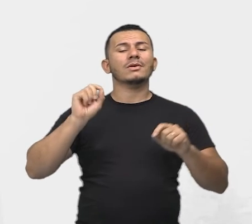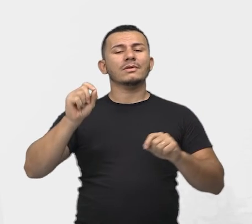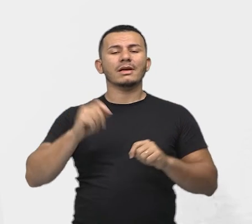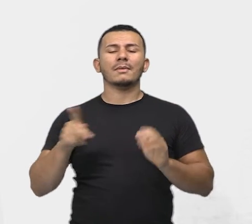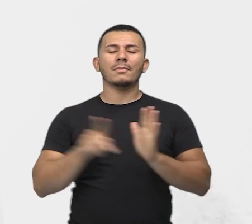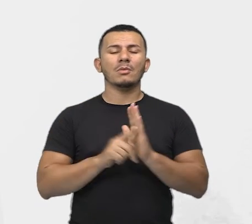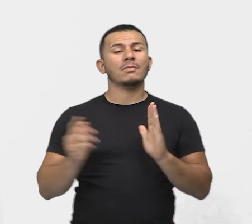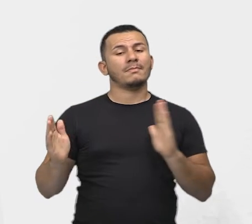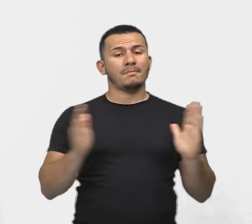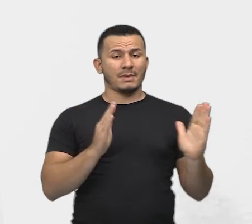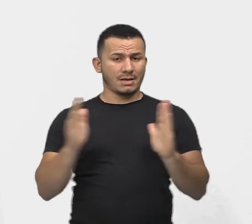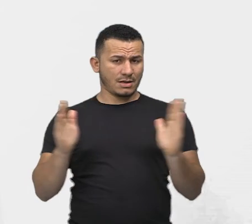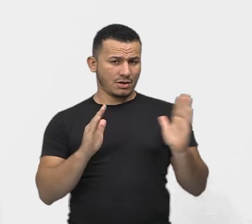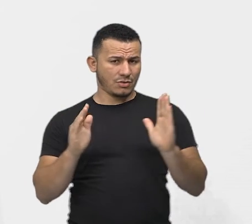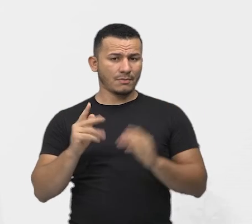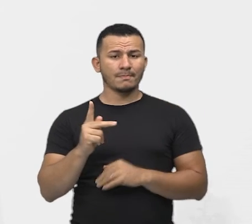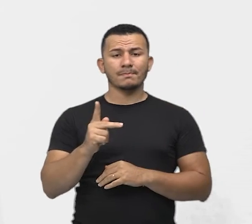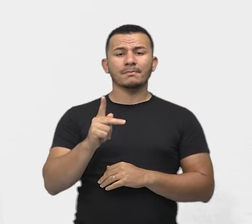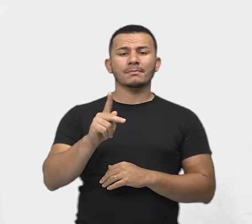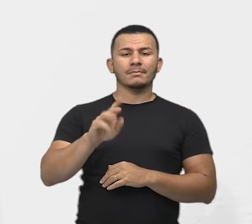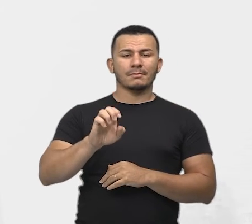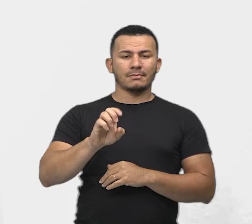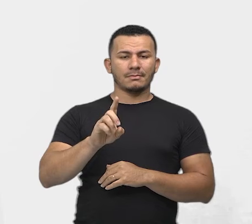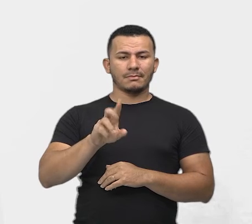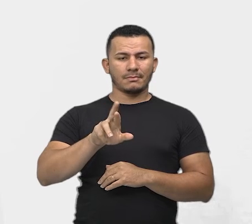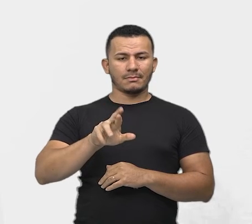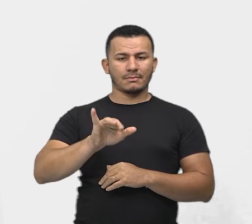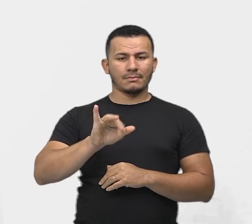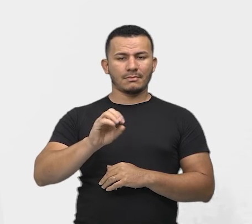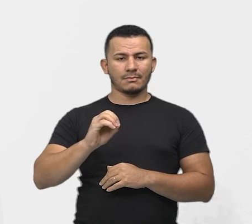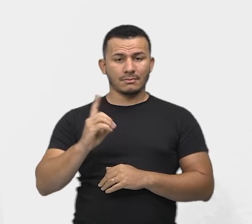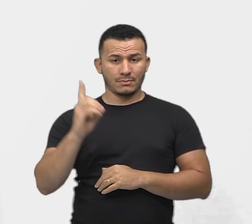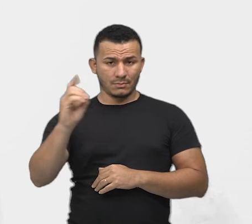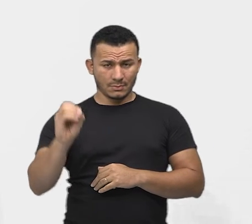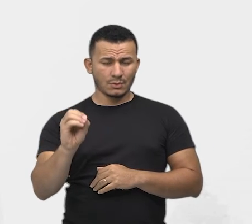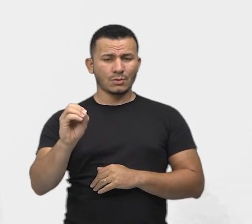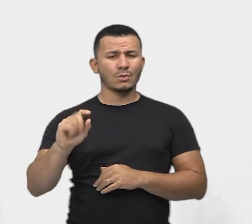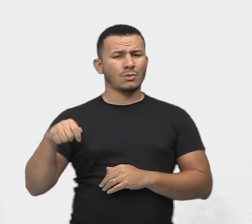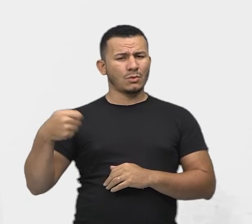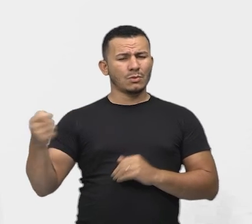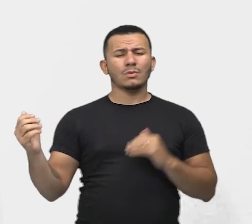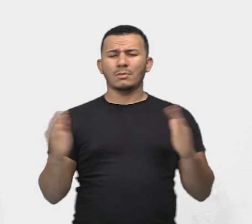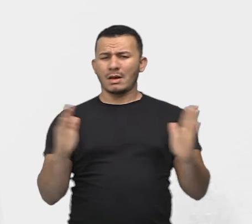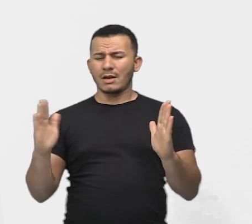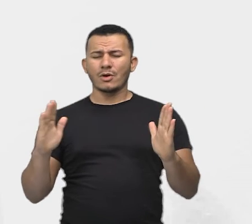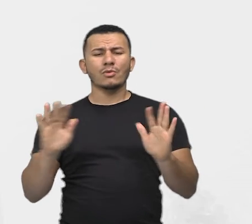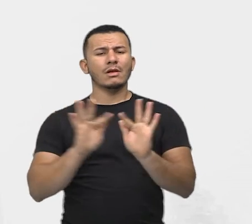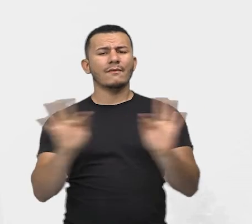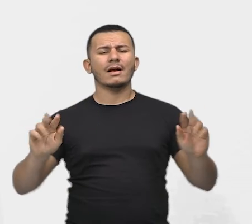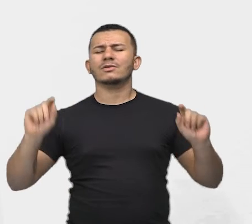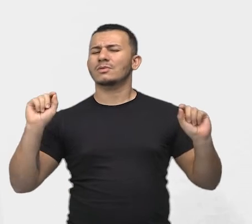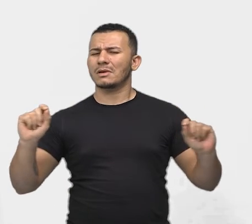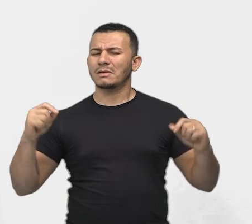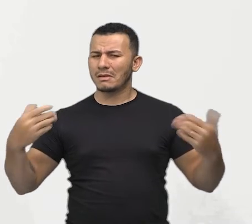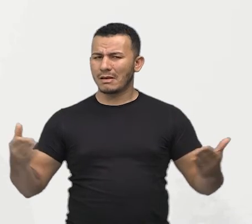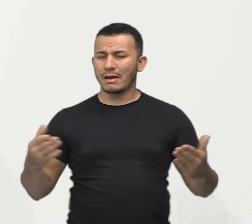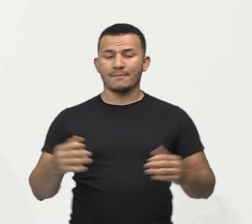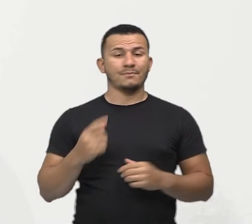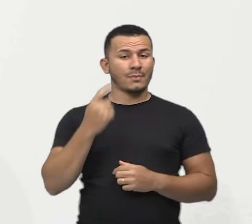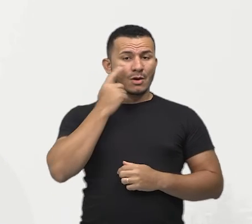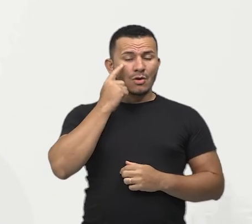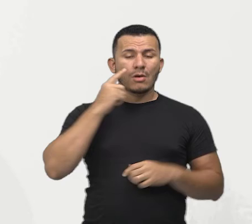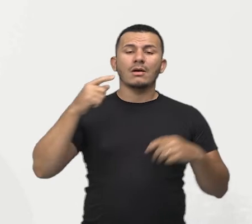na ideia de período. E o que é um período? Colocando aí no nosso texto. O período é a